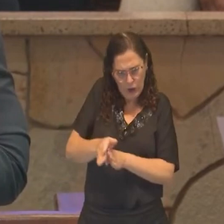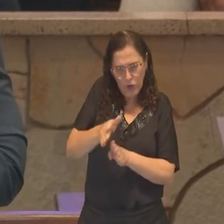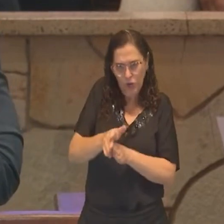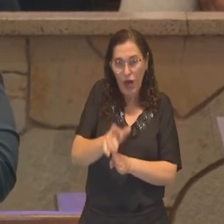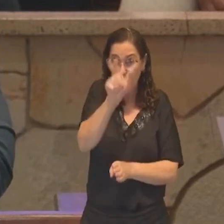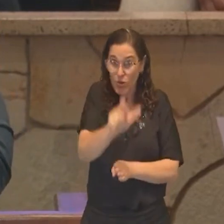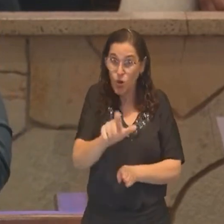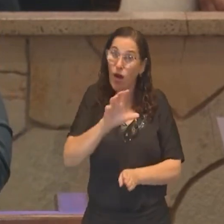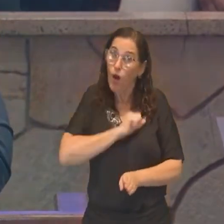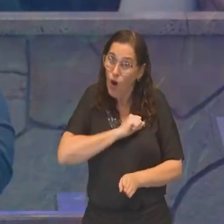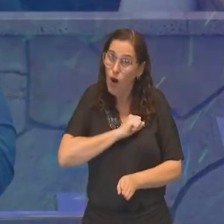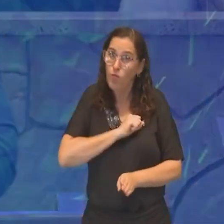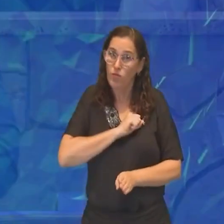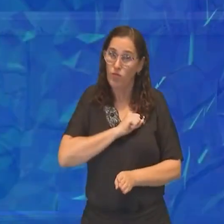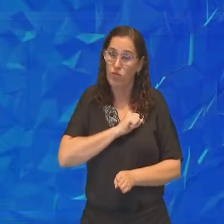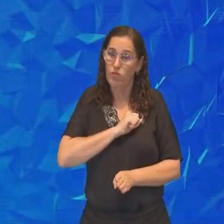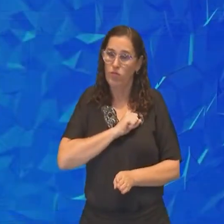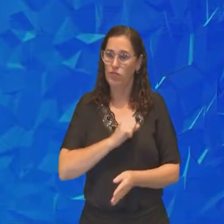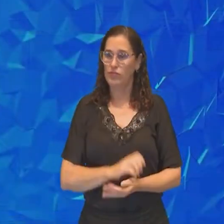que amo.